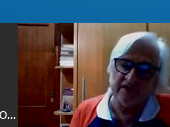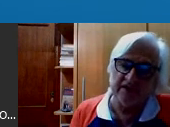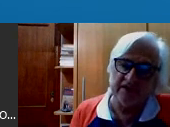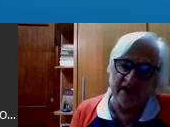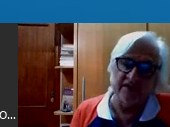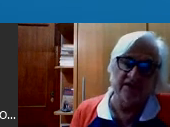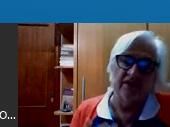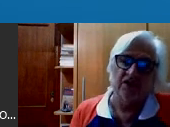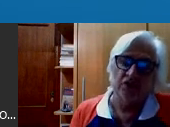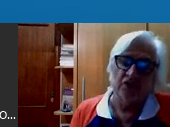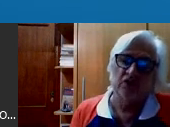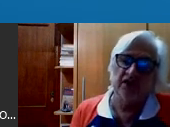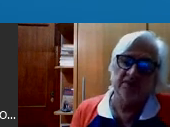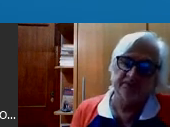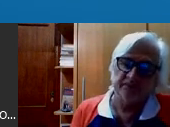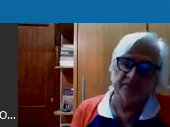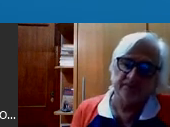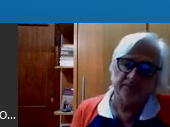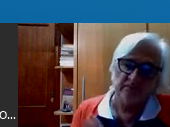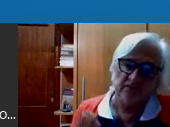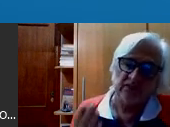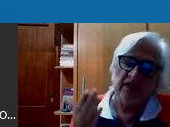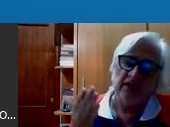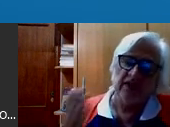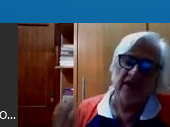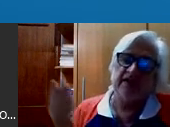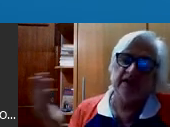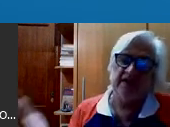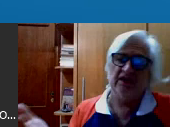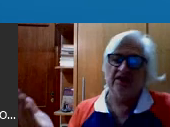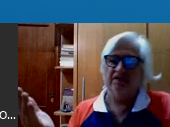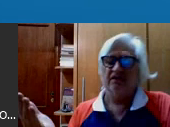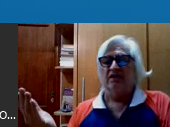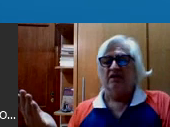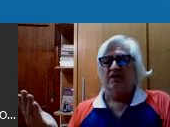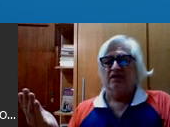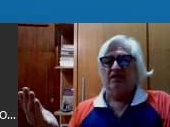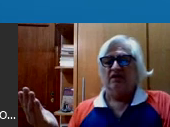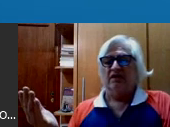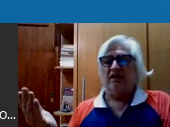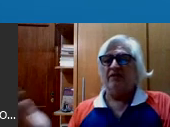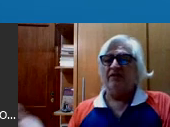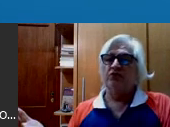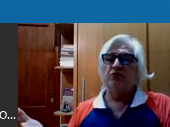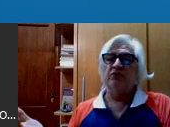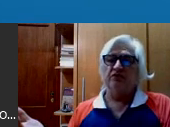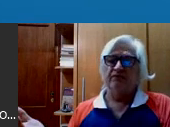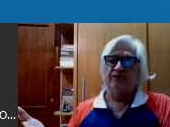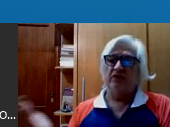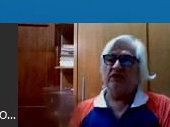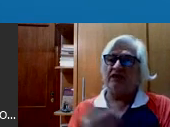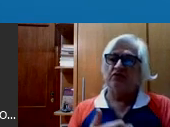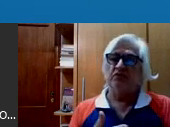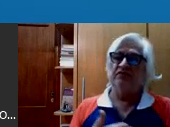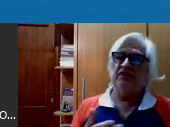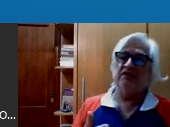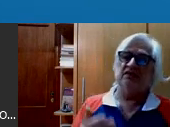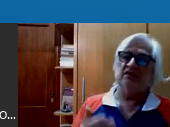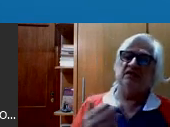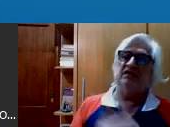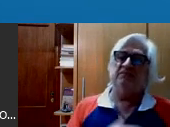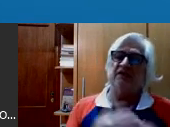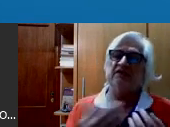com mais facilidade do que aquele que é mais dúctil, que é o caso